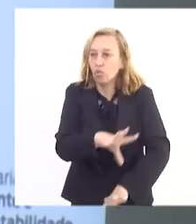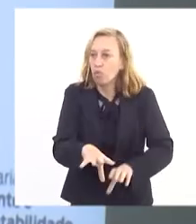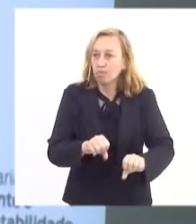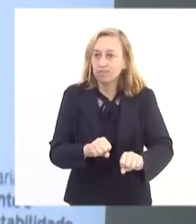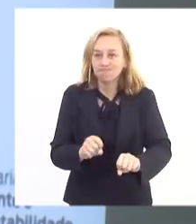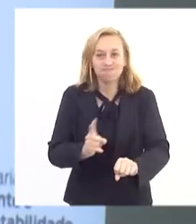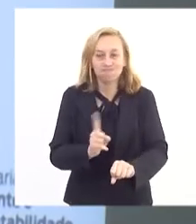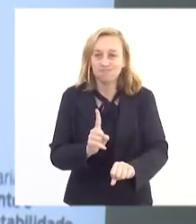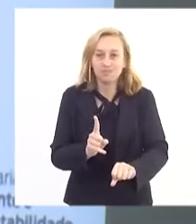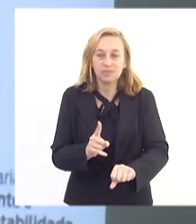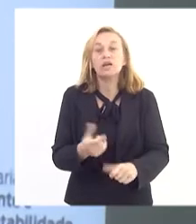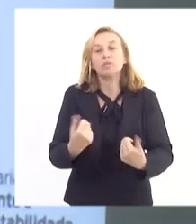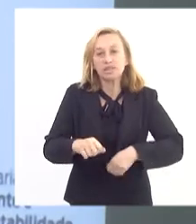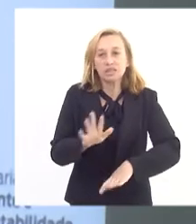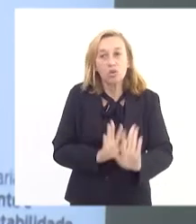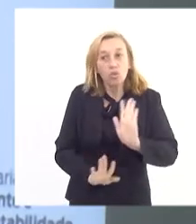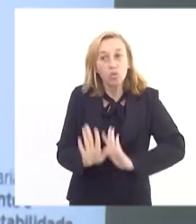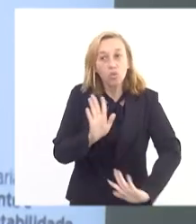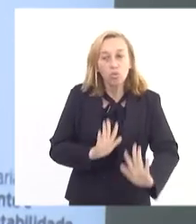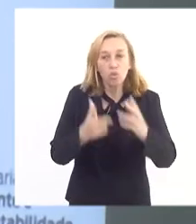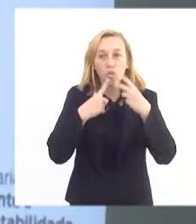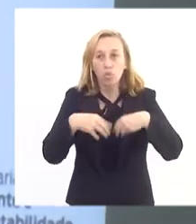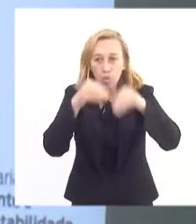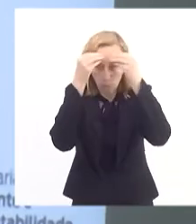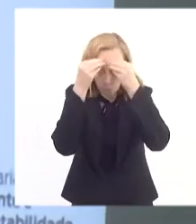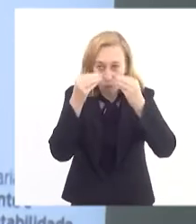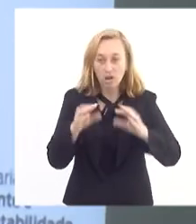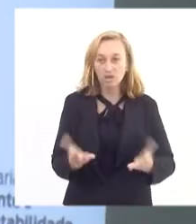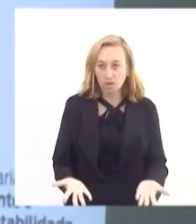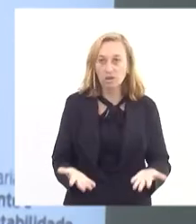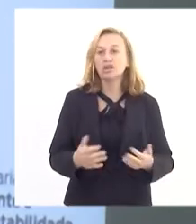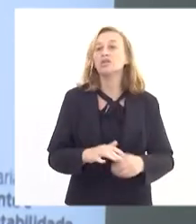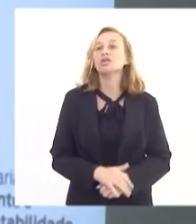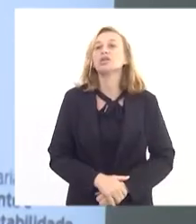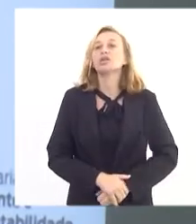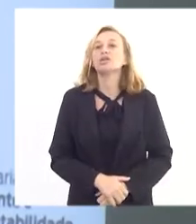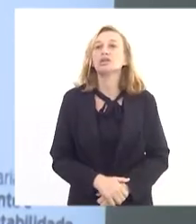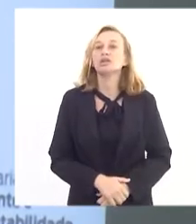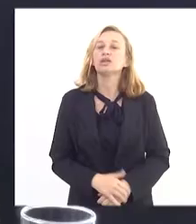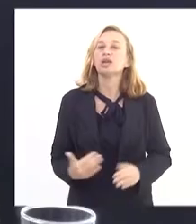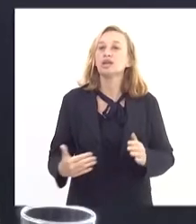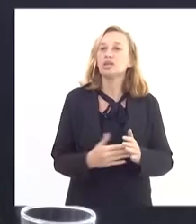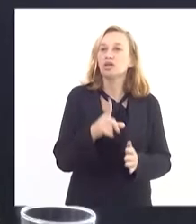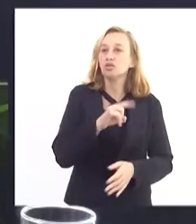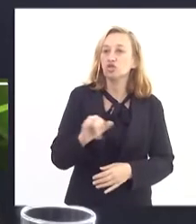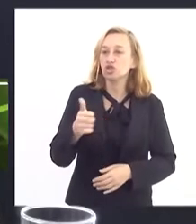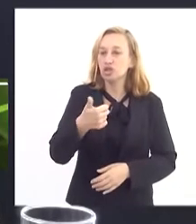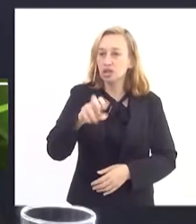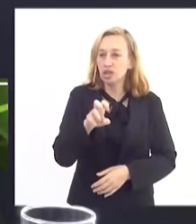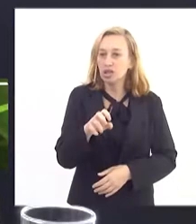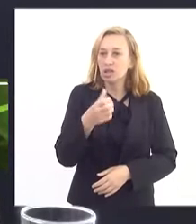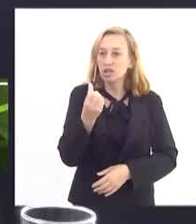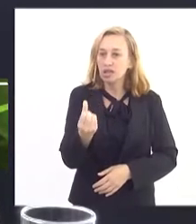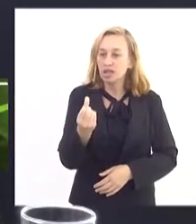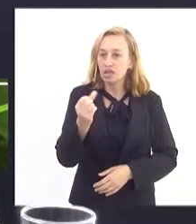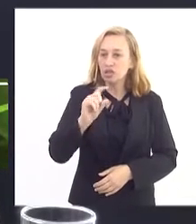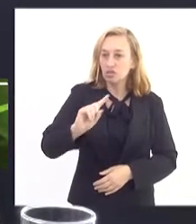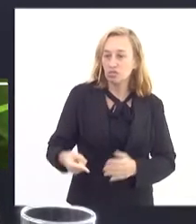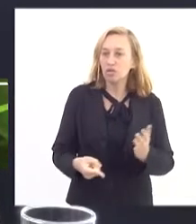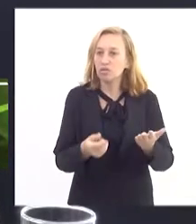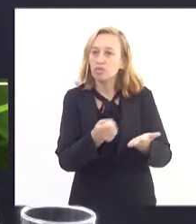ter esse cuidado, né, da linguagem específica, do nivelamento disso. Até o dia 15, a gente vai ter 6 mil apostilas